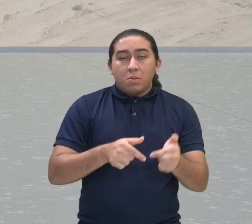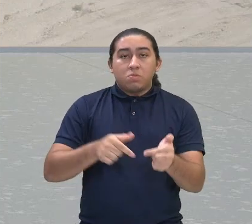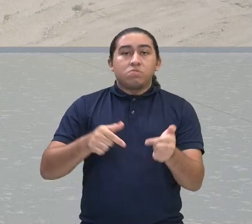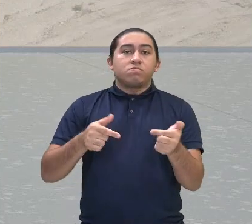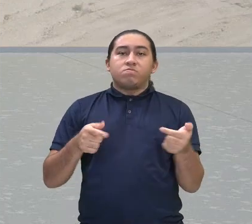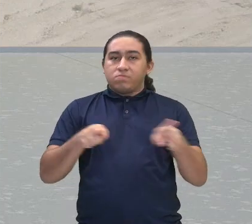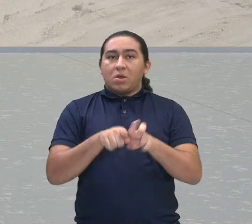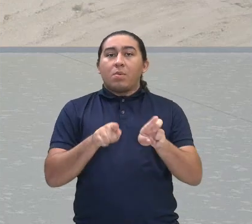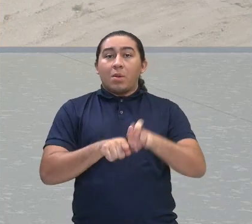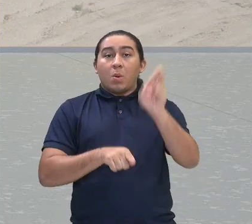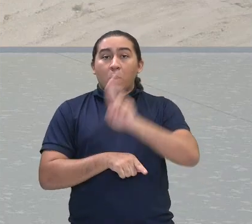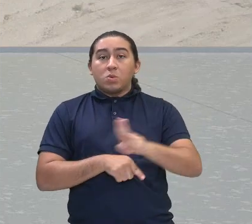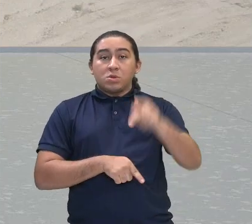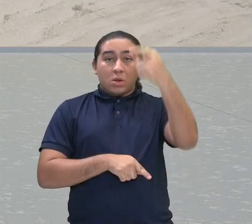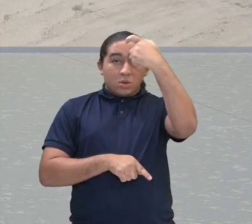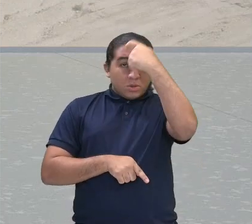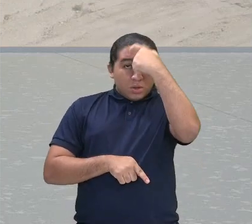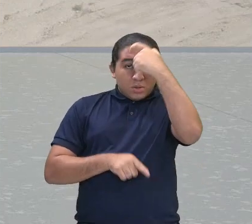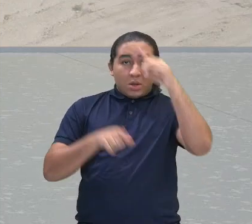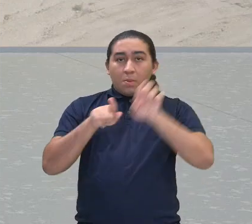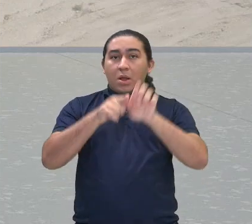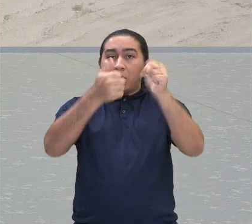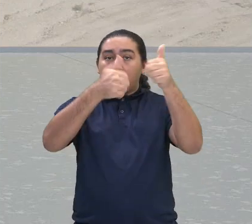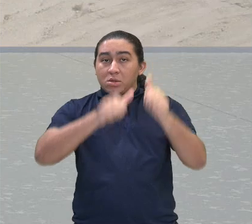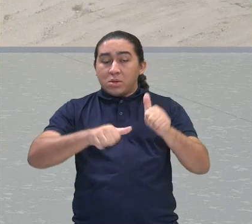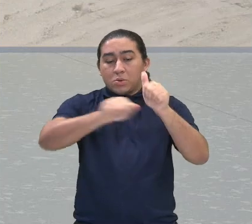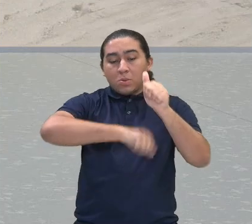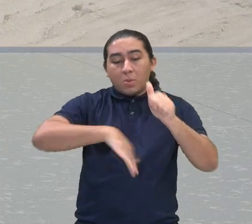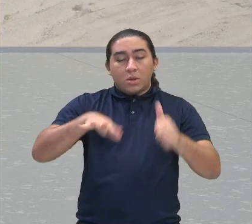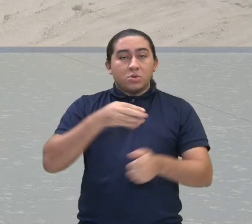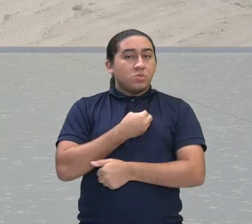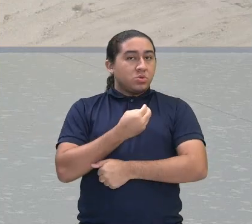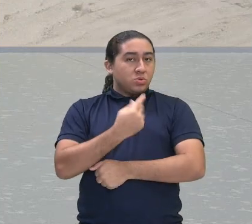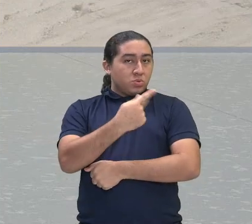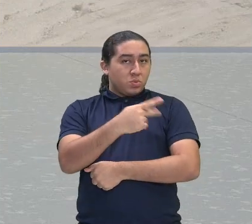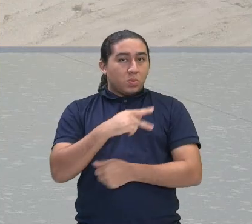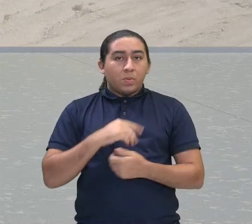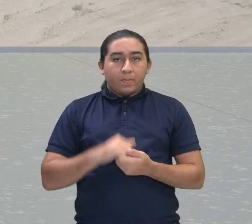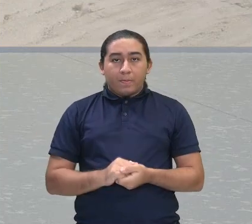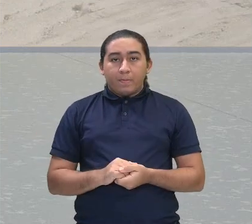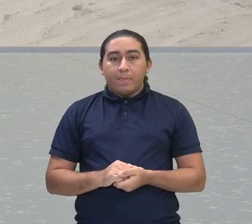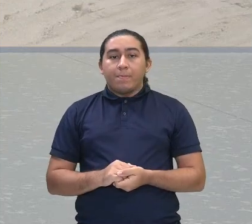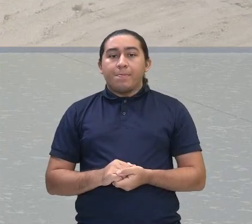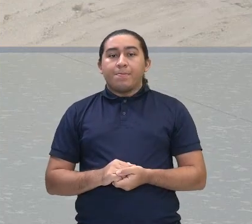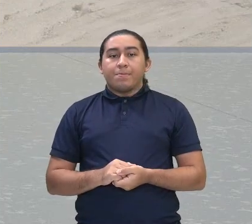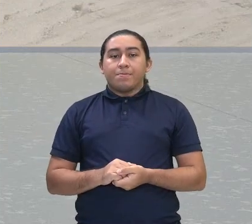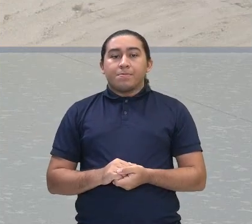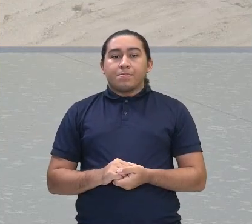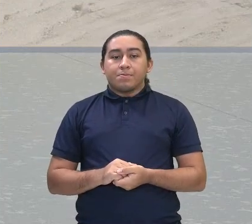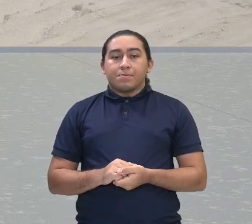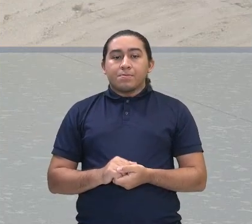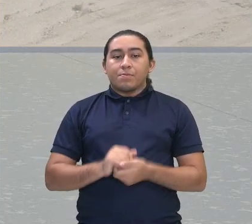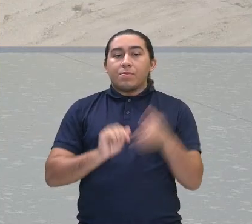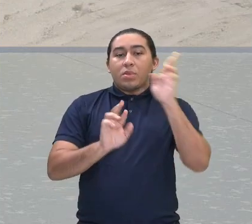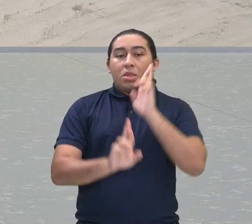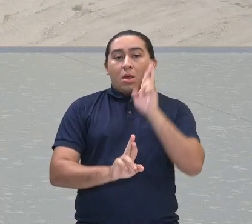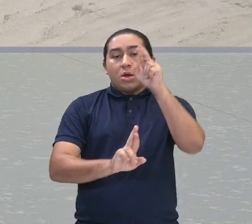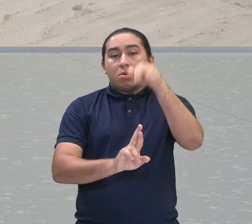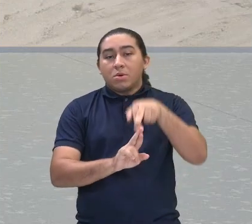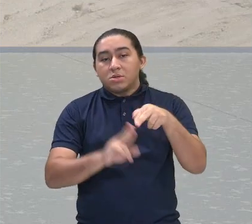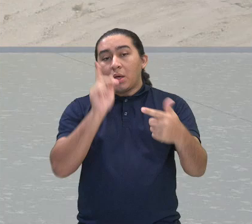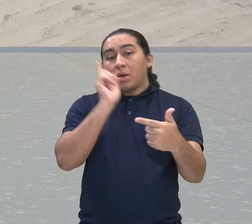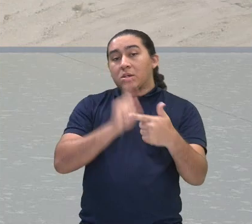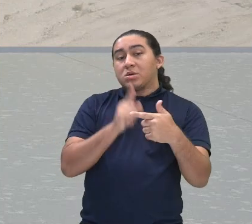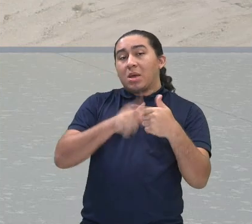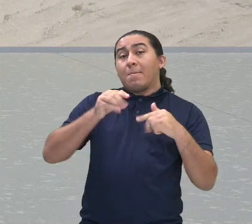da razão, de analisar o meio em que você vive. Então, essa questão de ser crítico está muito além daquela pessoa